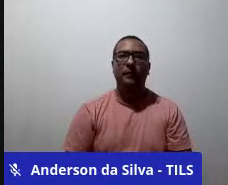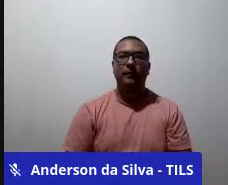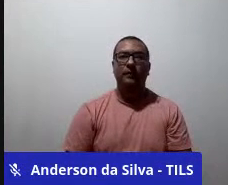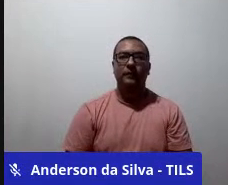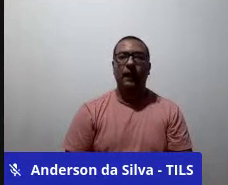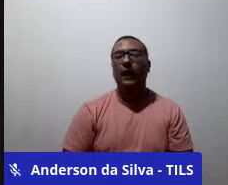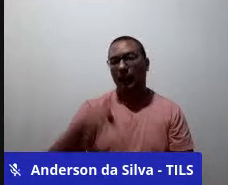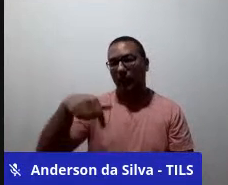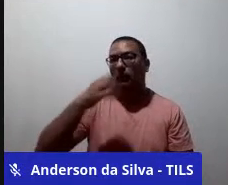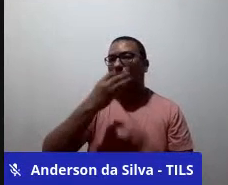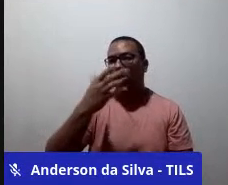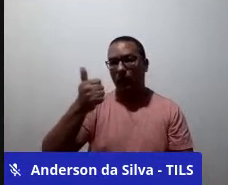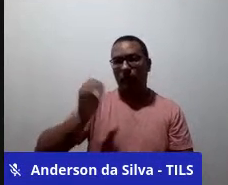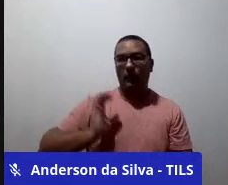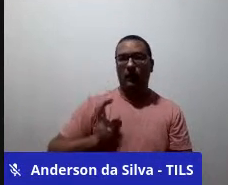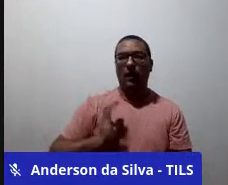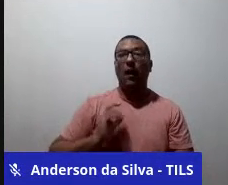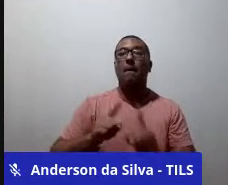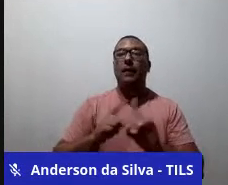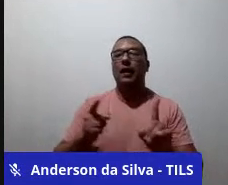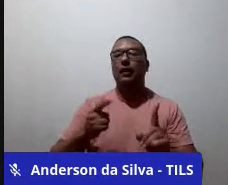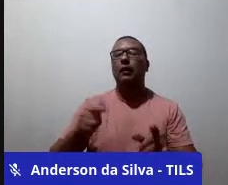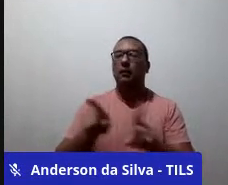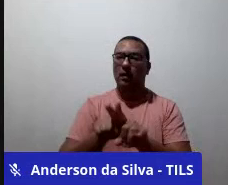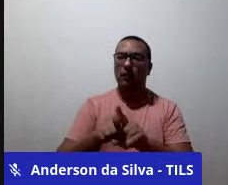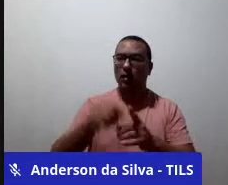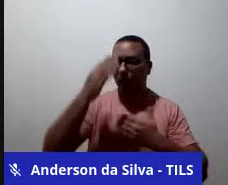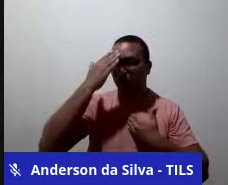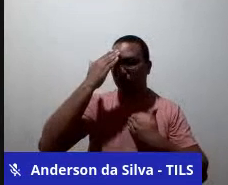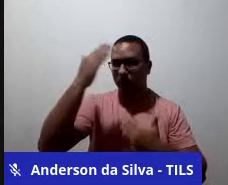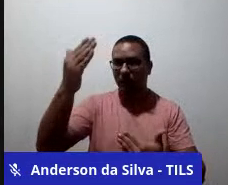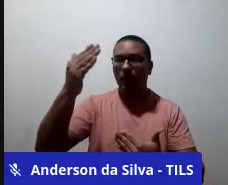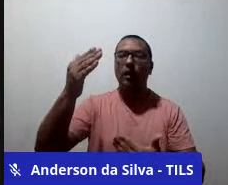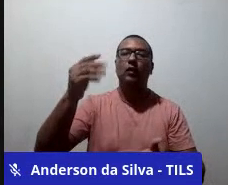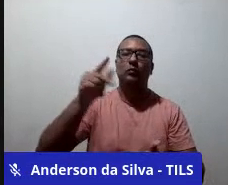Então, eu queria agradecer, né, ao professor Reitor pela acolhida.